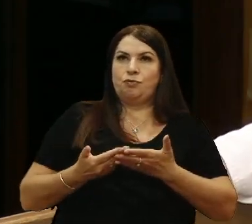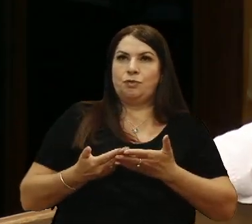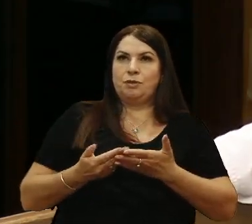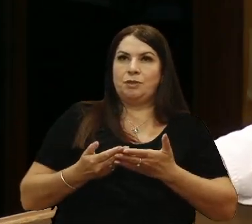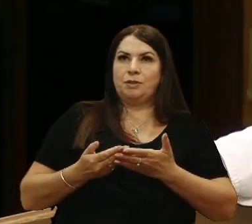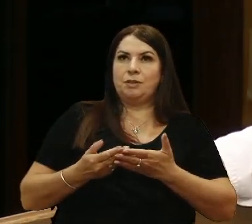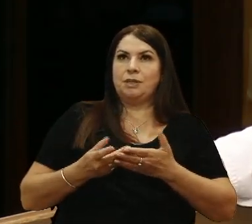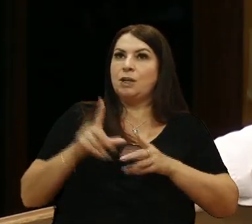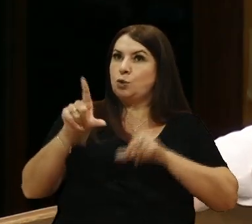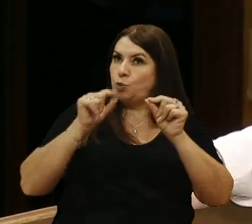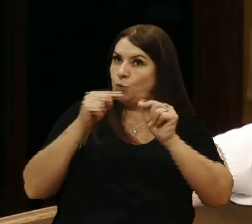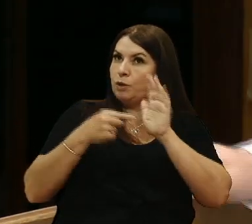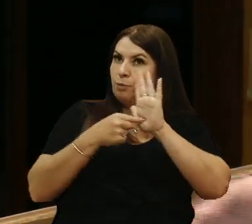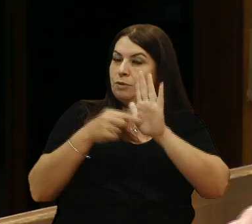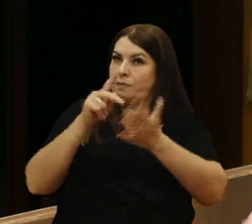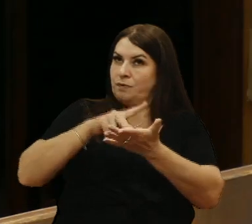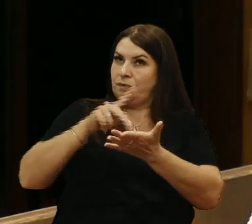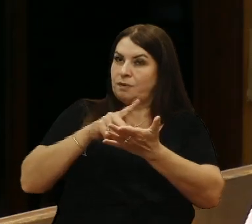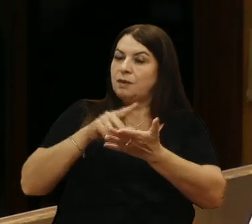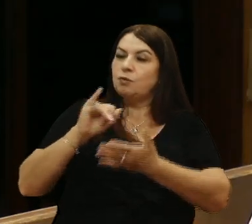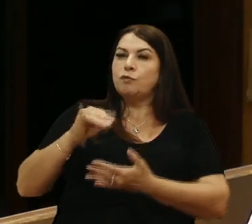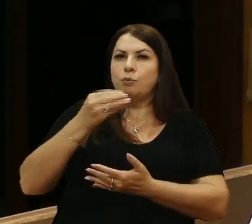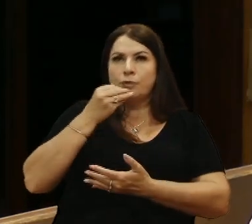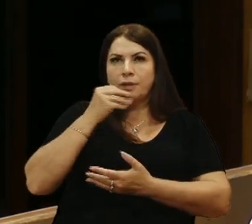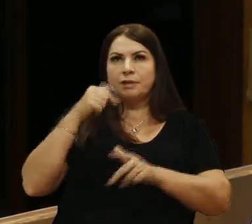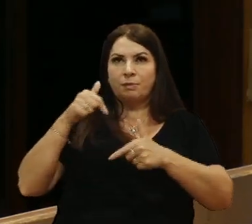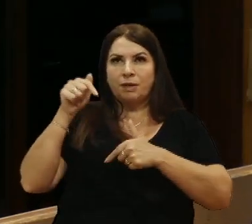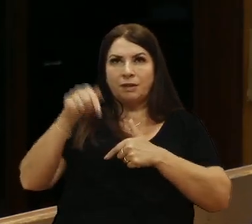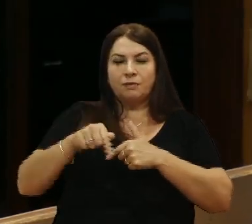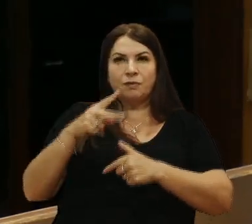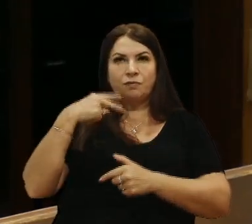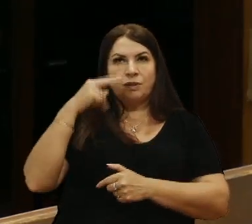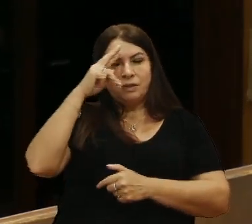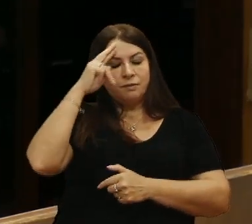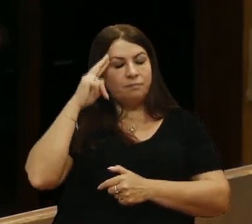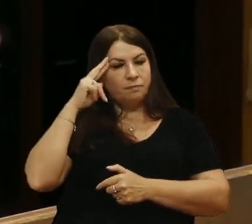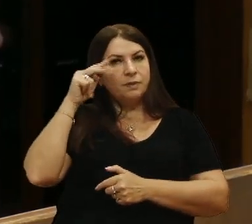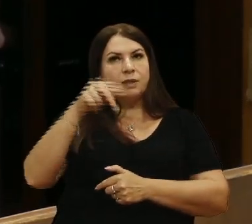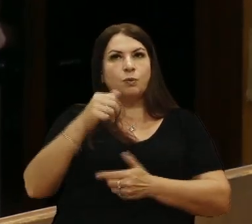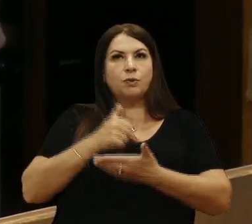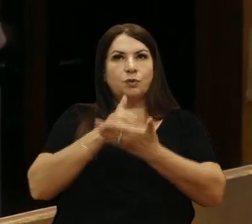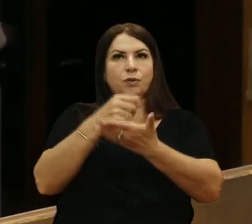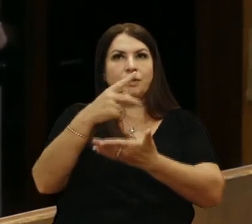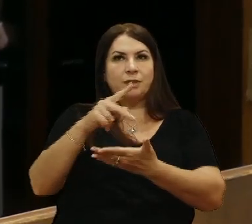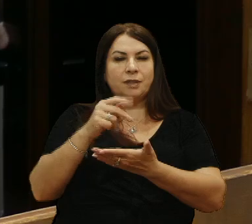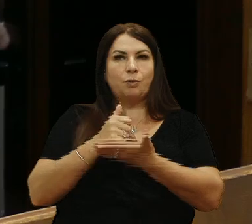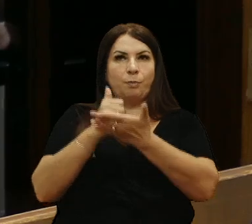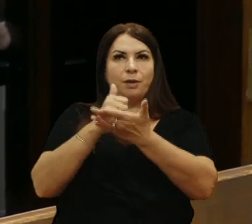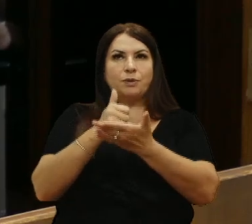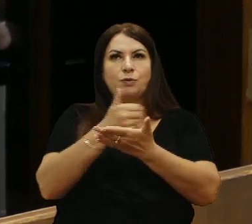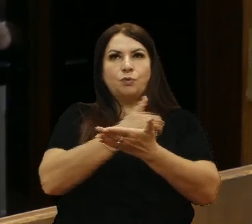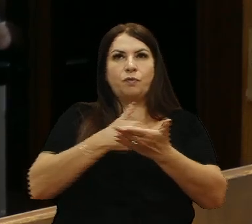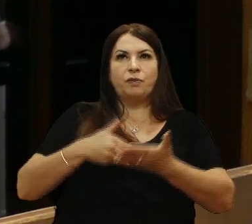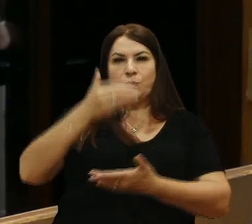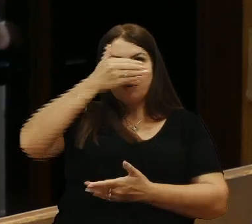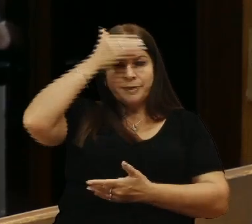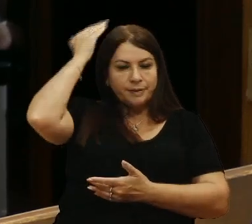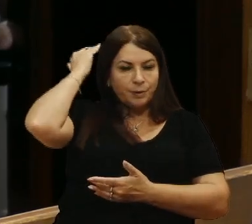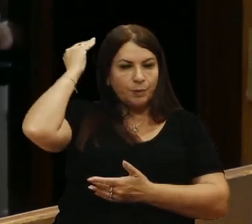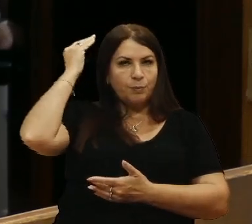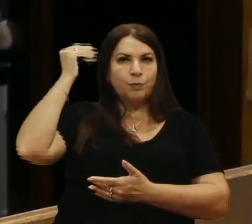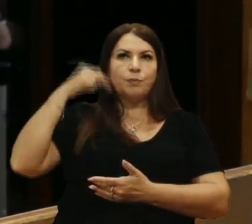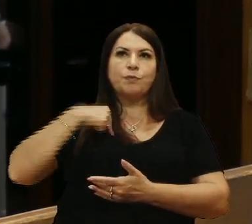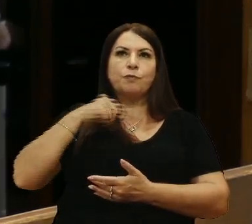da verdade. Eu tive a oportunidade de trabalhar aqui quando o vereador Rafael Bueno, e era assessor dele, era da base do governo Alceu.